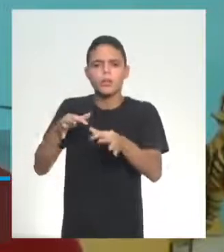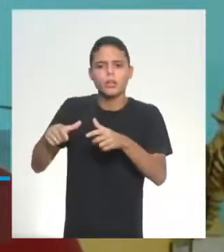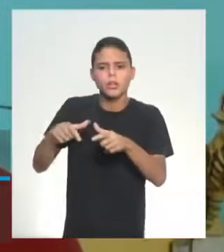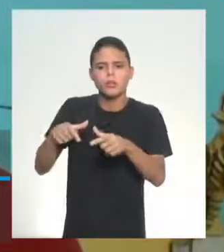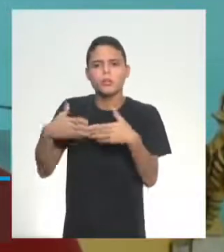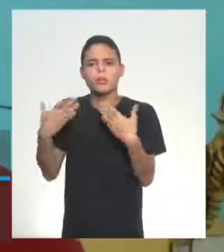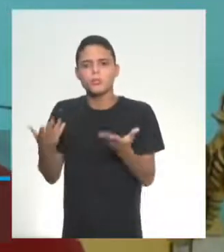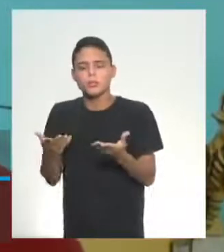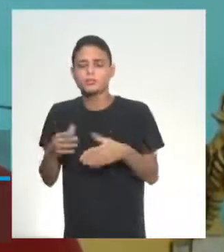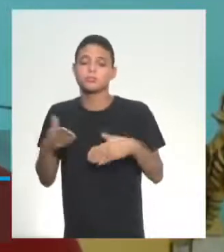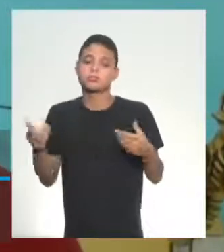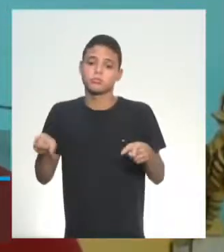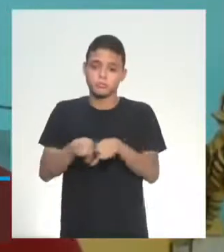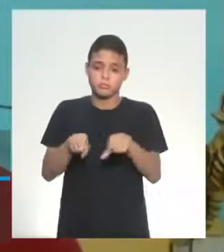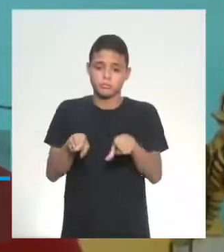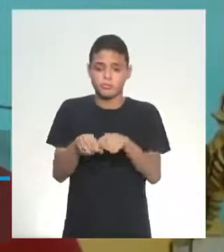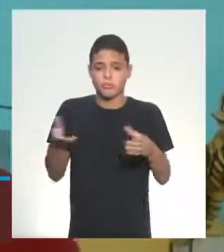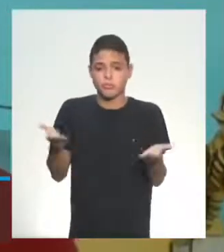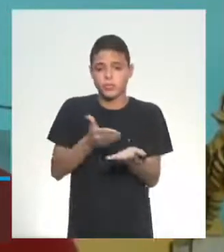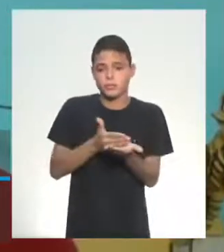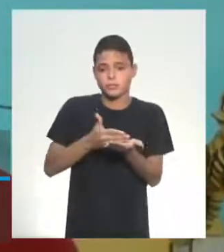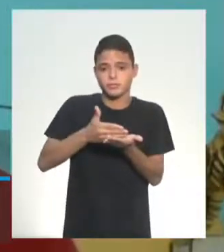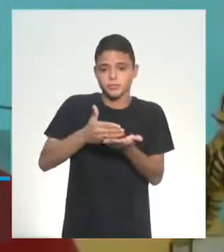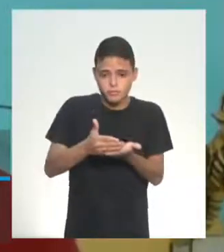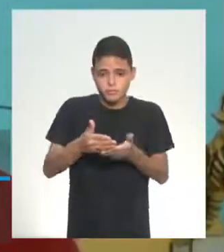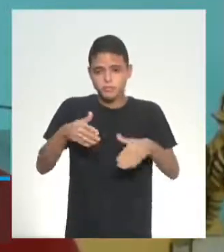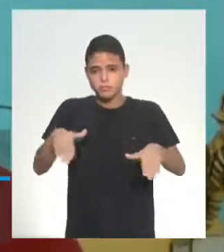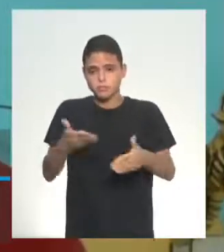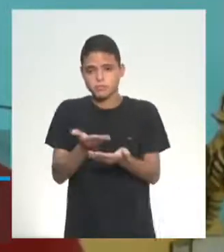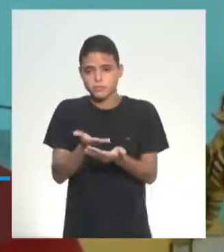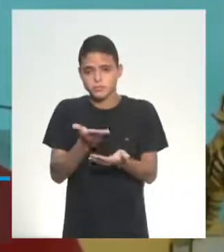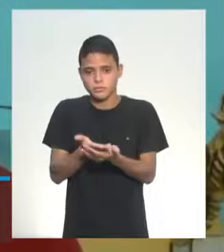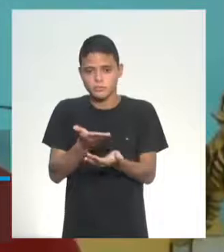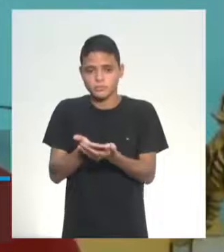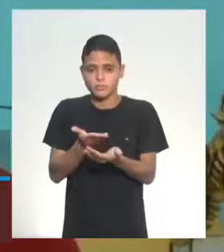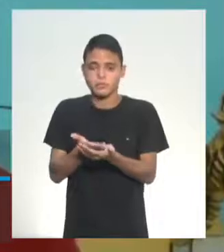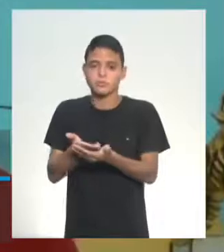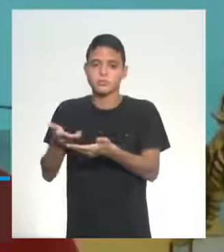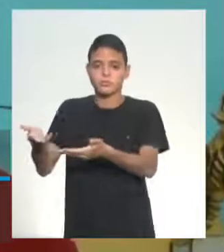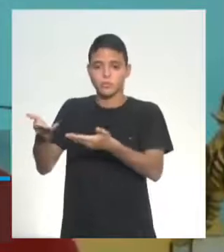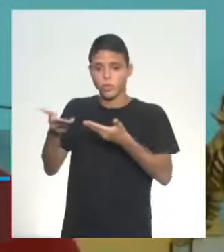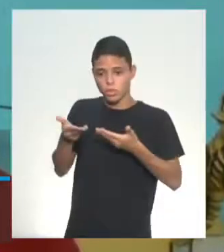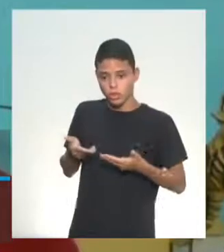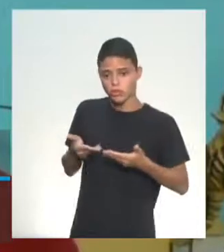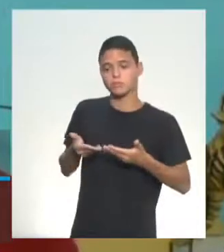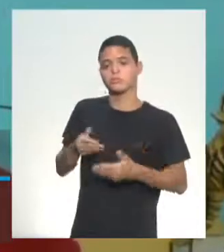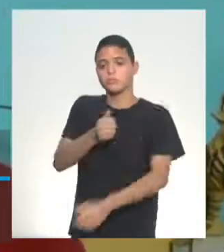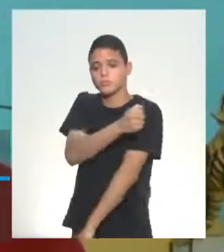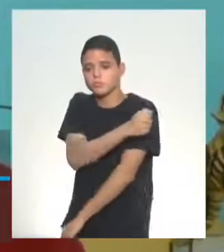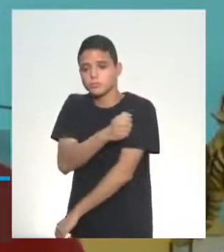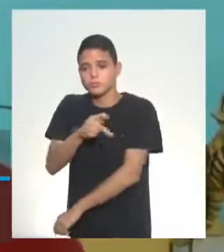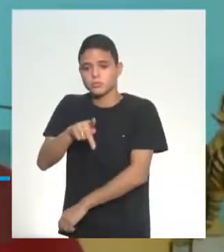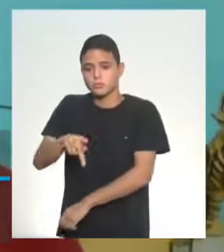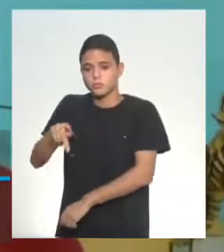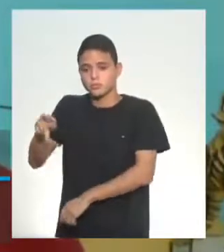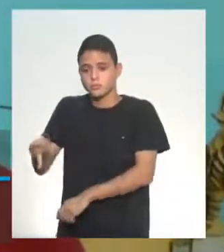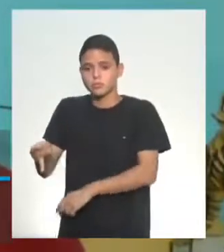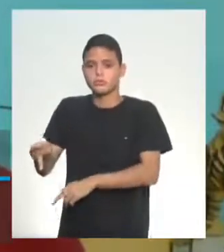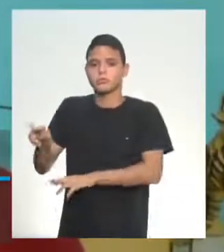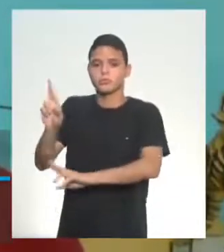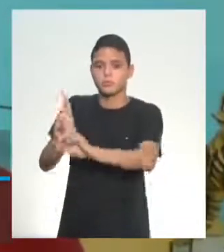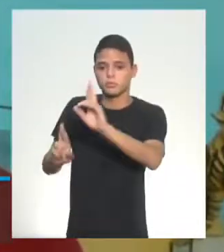da nossa aula de hoje, já contar com a interação, com a participação dos nossos alunos, dos nossos professores, aí no